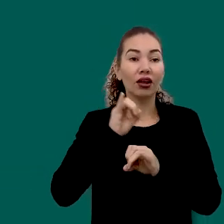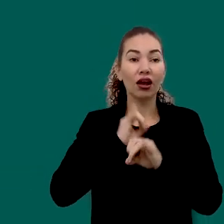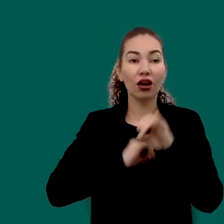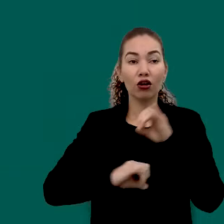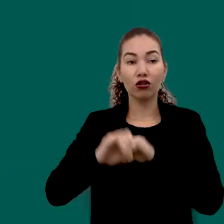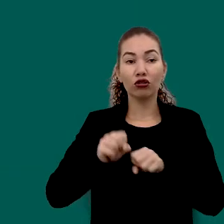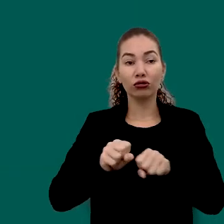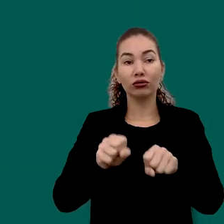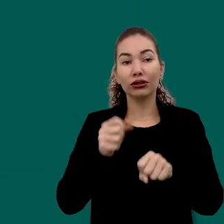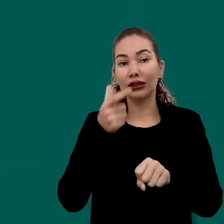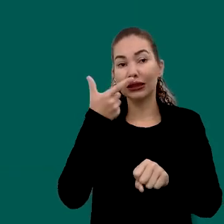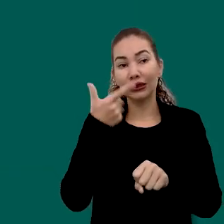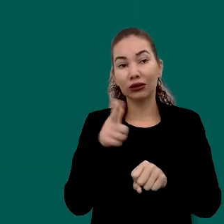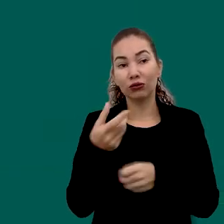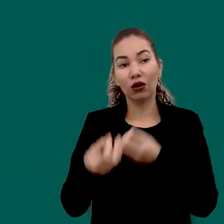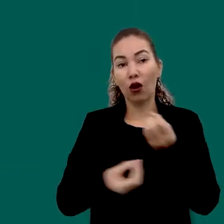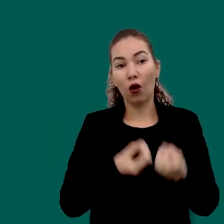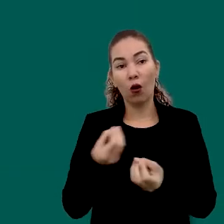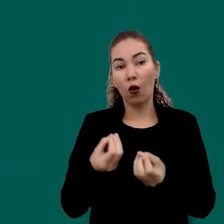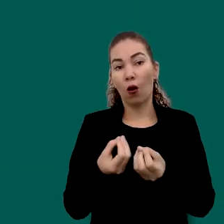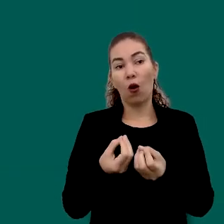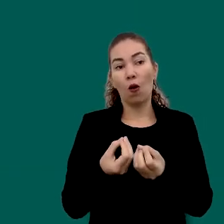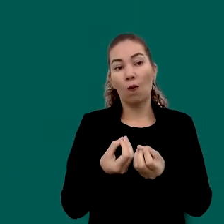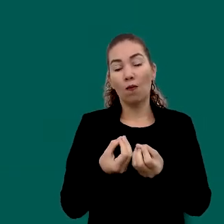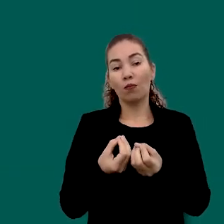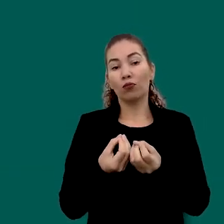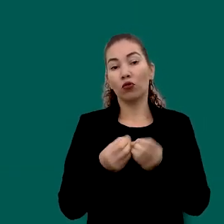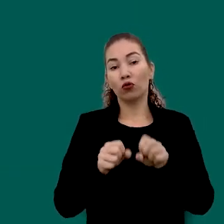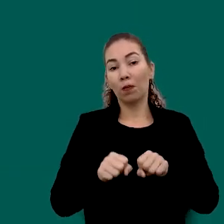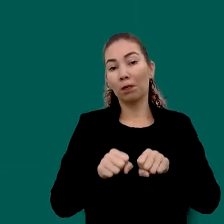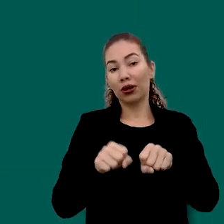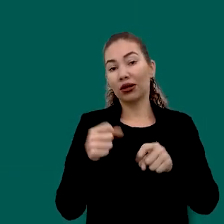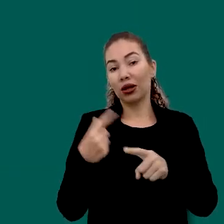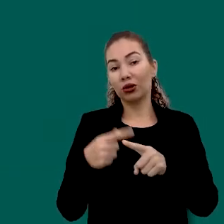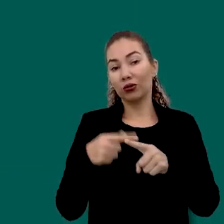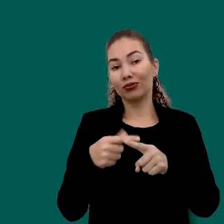absolutamente inviável para supermercado, justamente